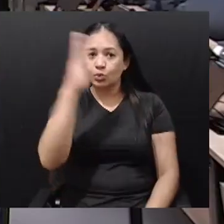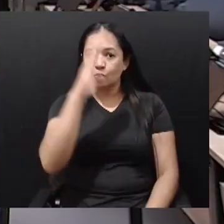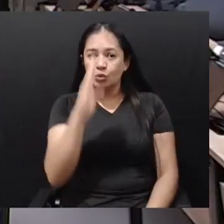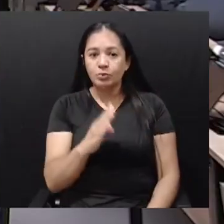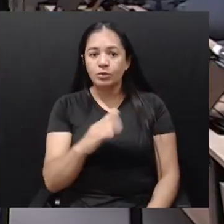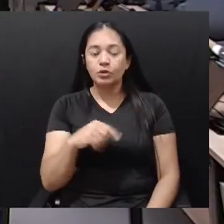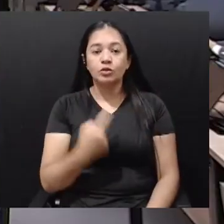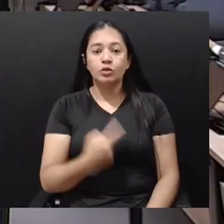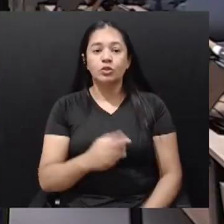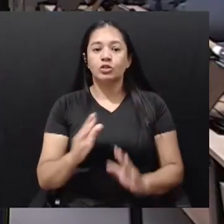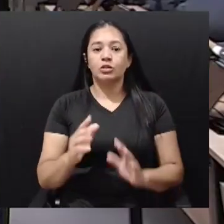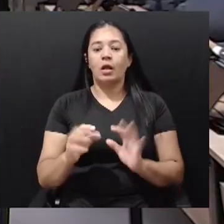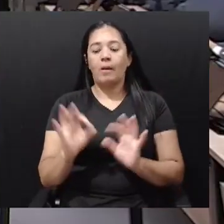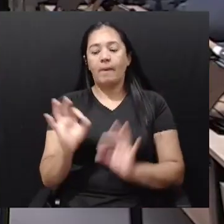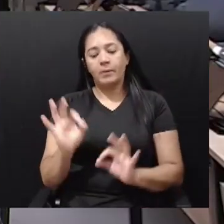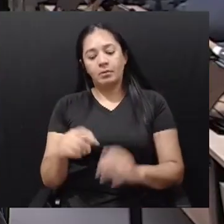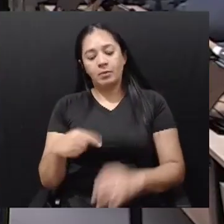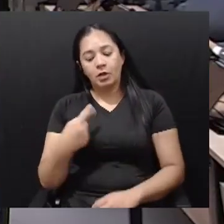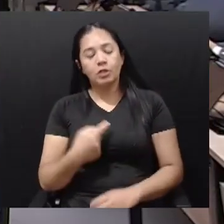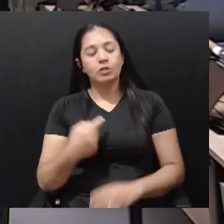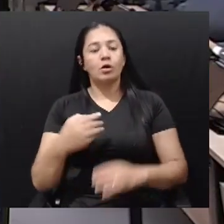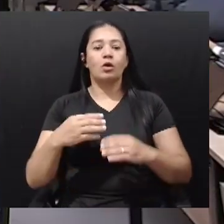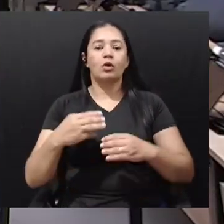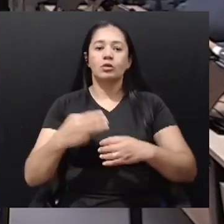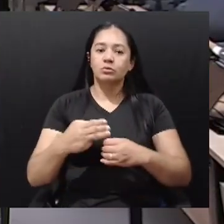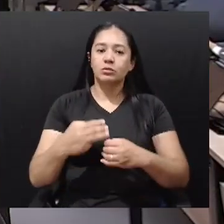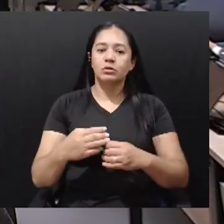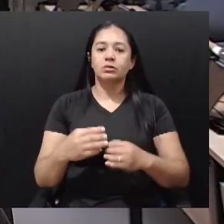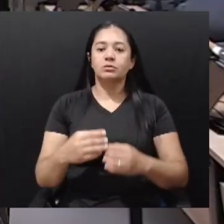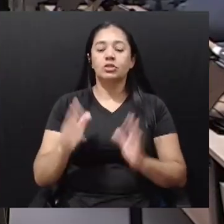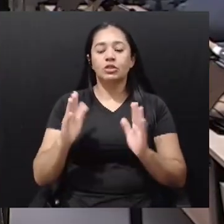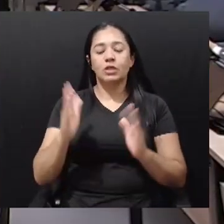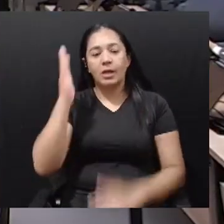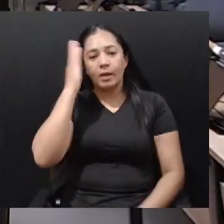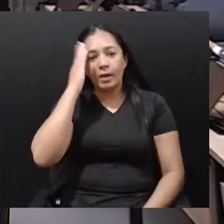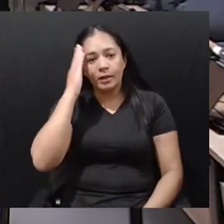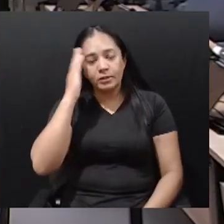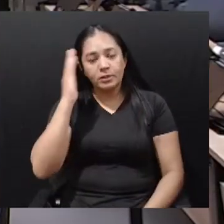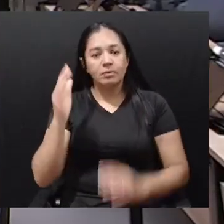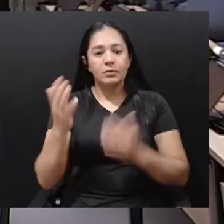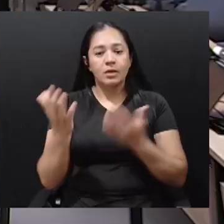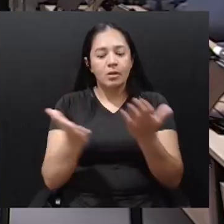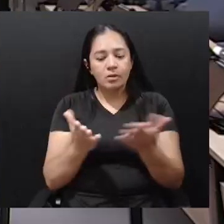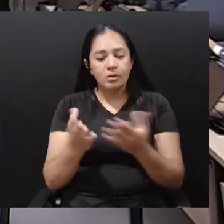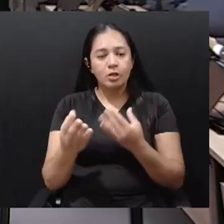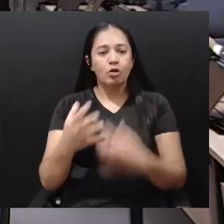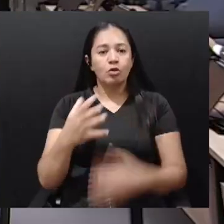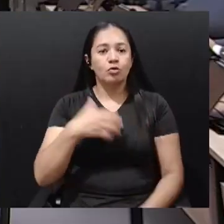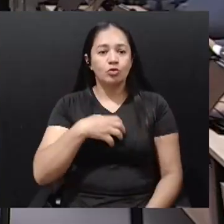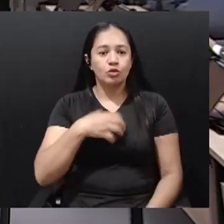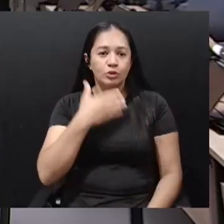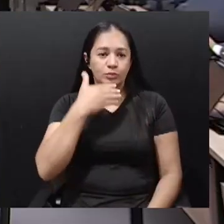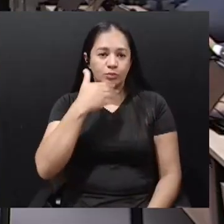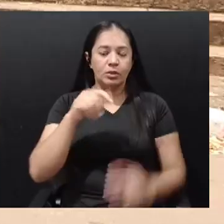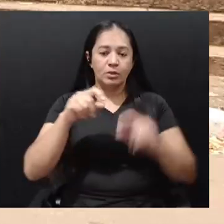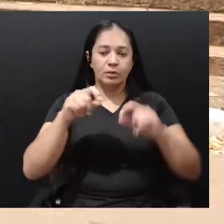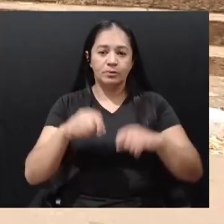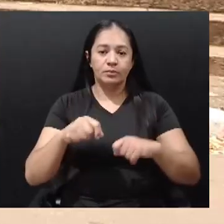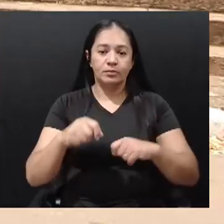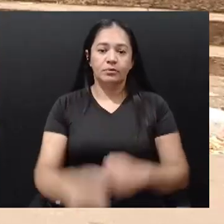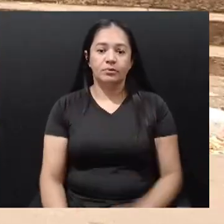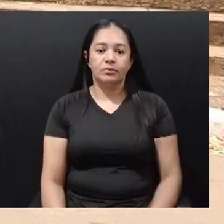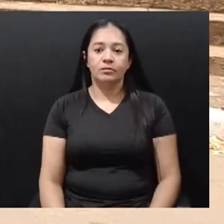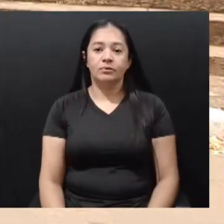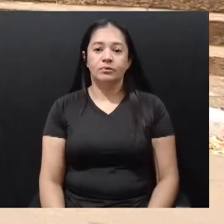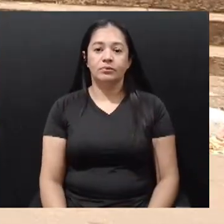preparar a nossa rede para que ela lide com essa situação da melhor forma possível, caso isso venha a ocorrer. Também